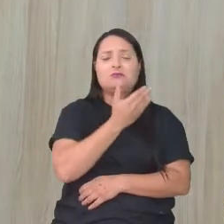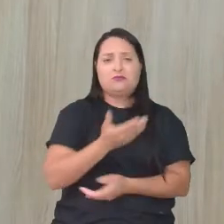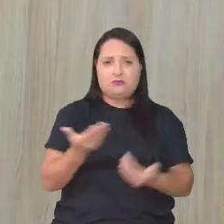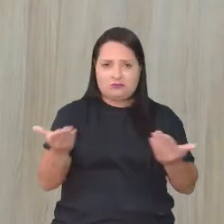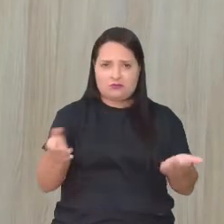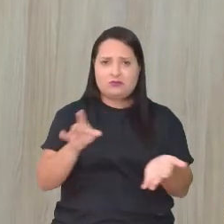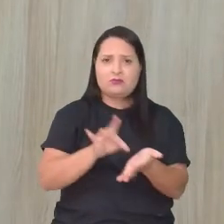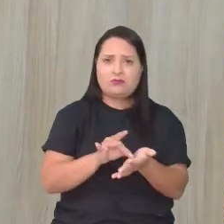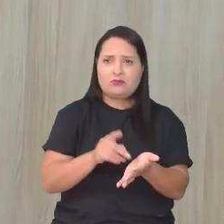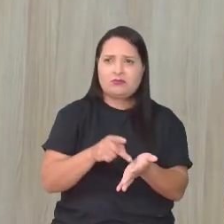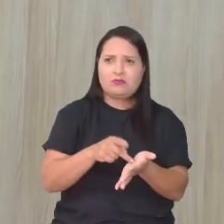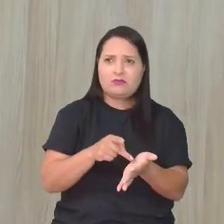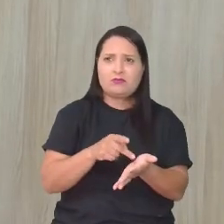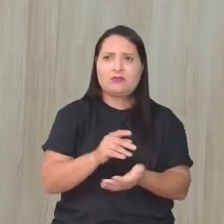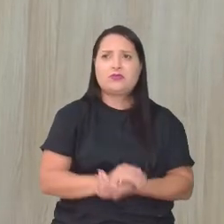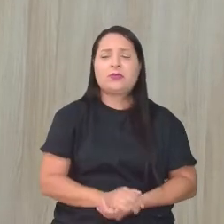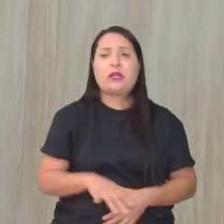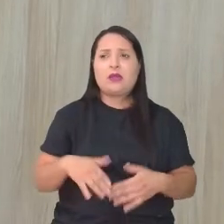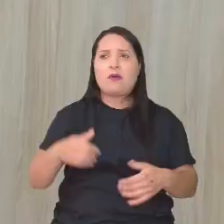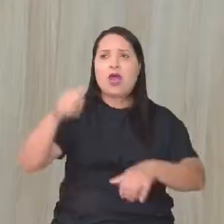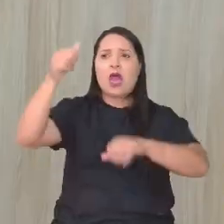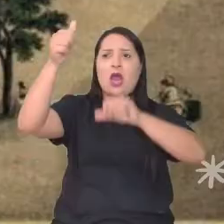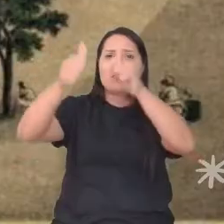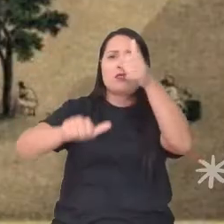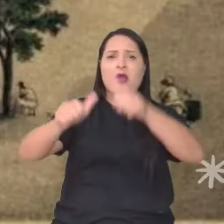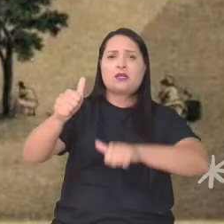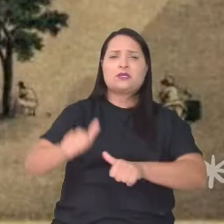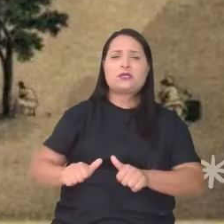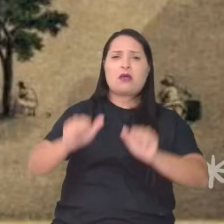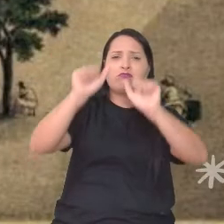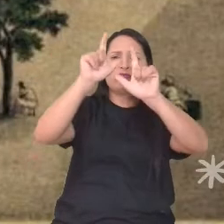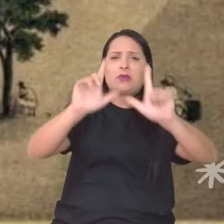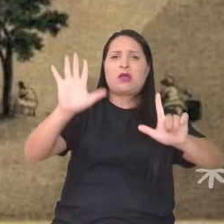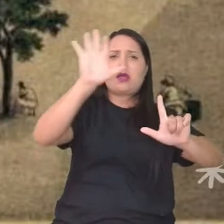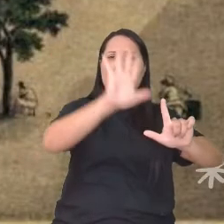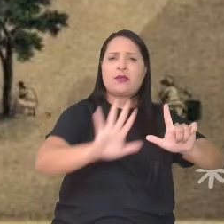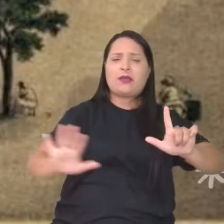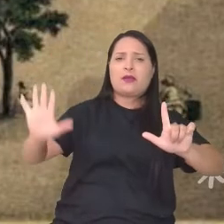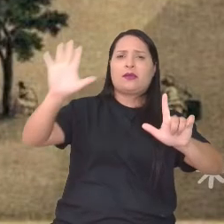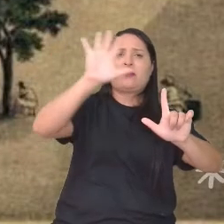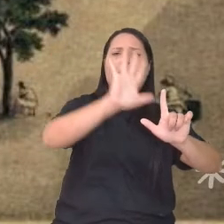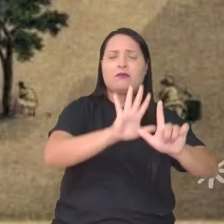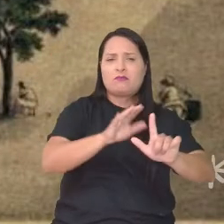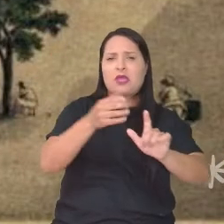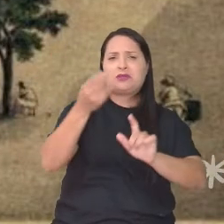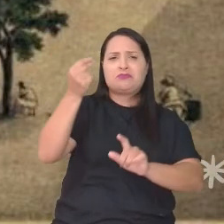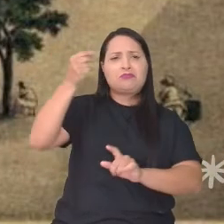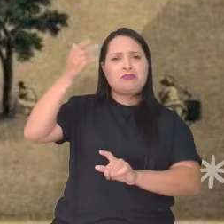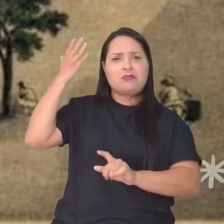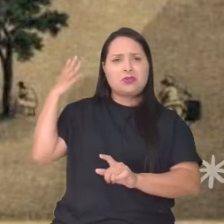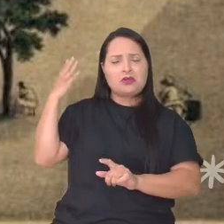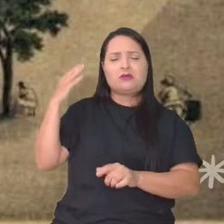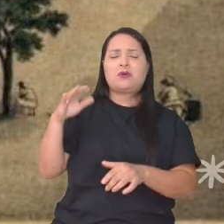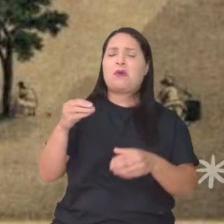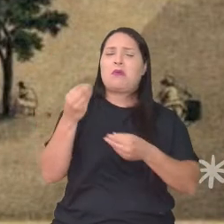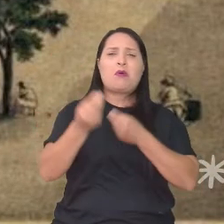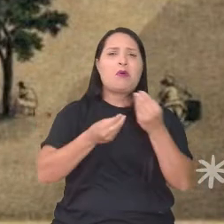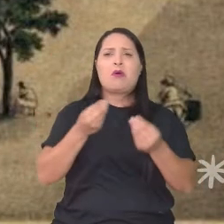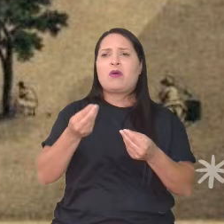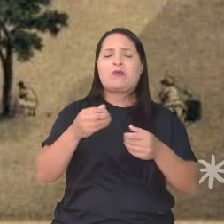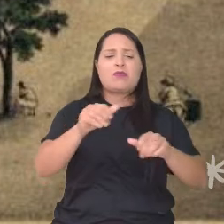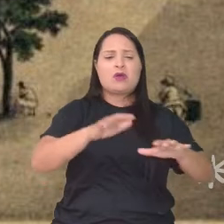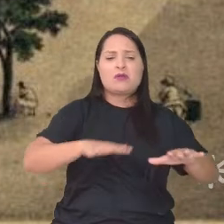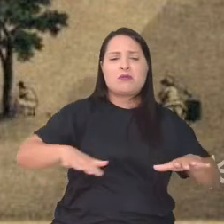isso mesmo? Então, vejam aí, vamos analisar essas imagens, né? Umas imagens mais antigas, como era o Pátio